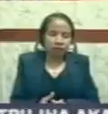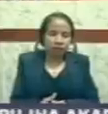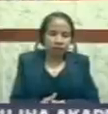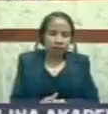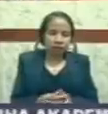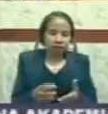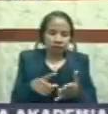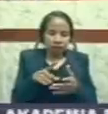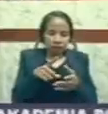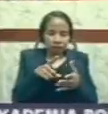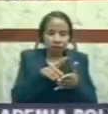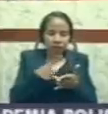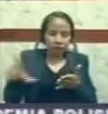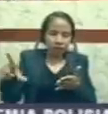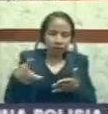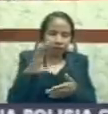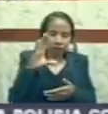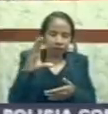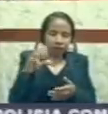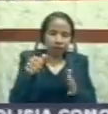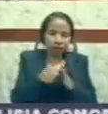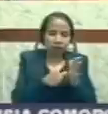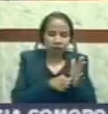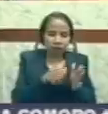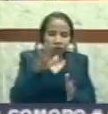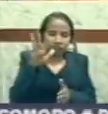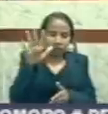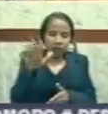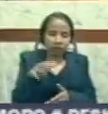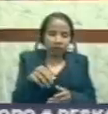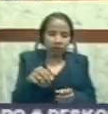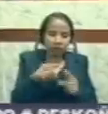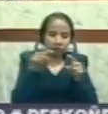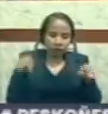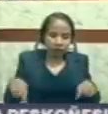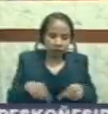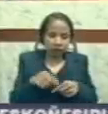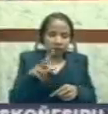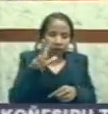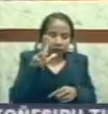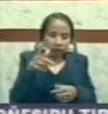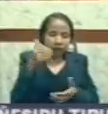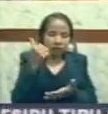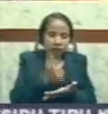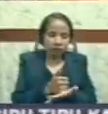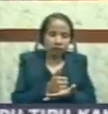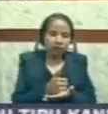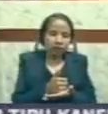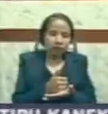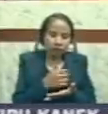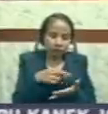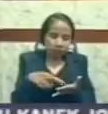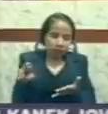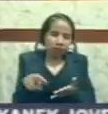para a linha C do artigo 5º, tabela 3, né? Hoje está aprovado, né? Agora a gente tem que